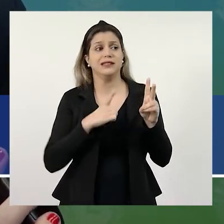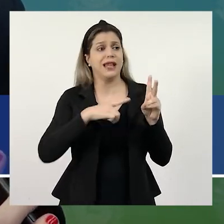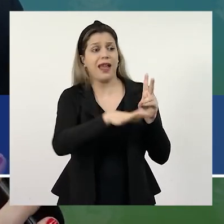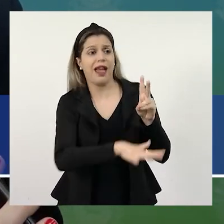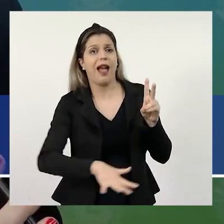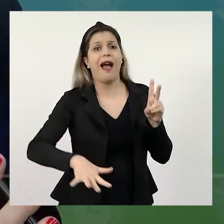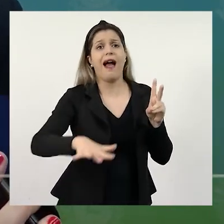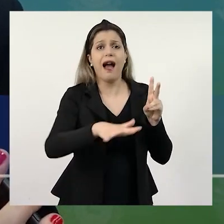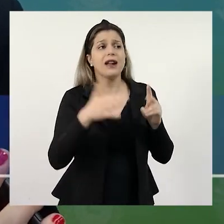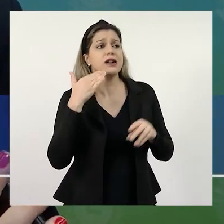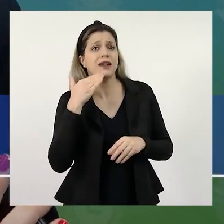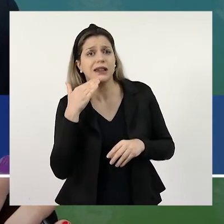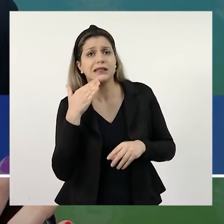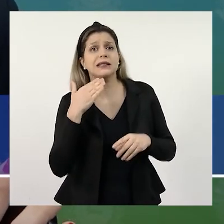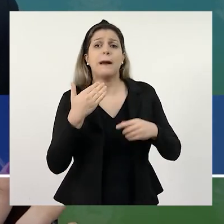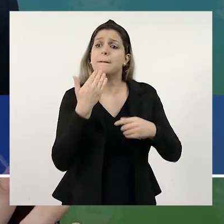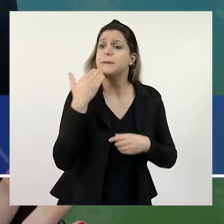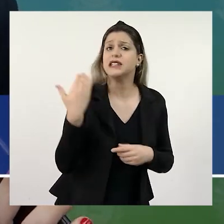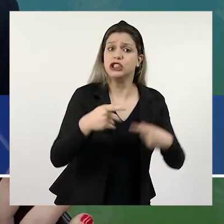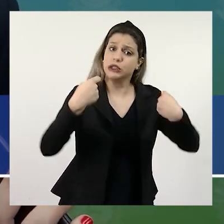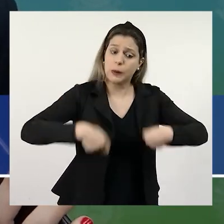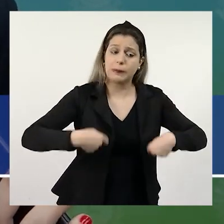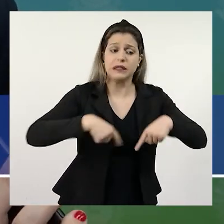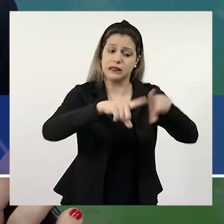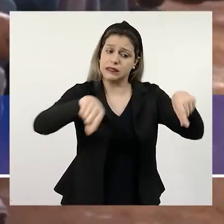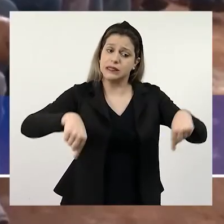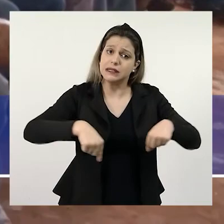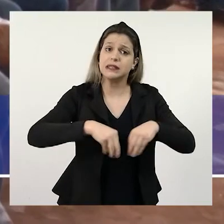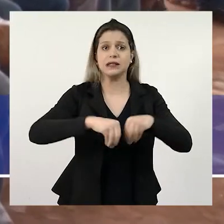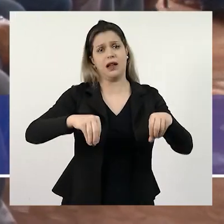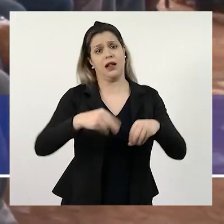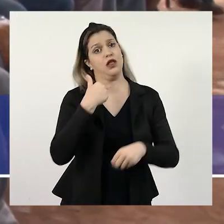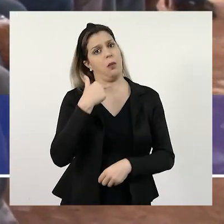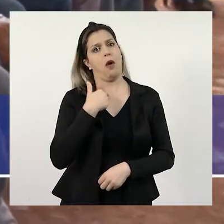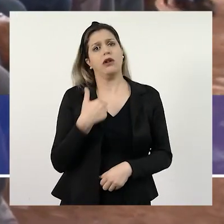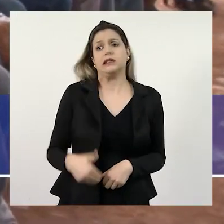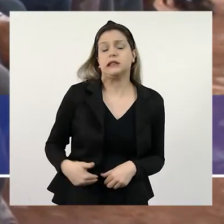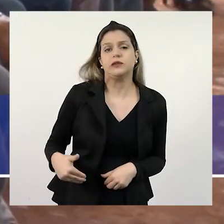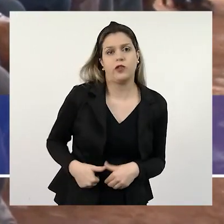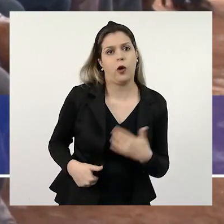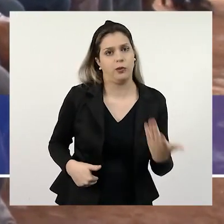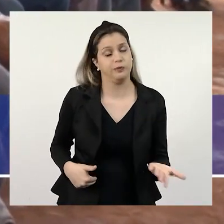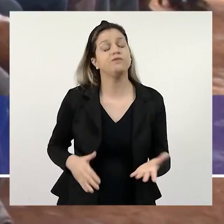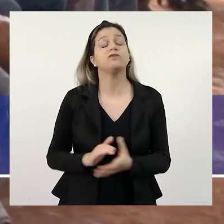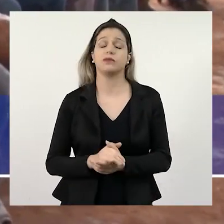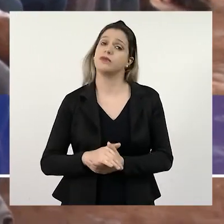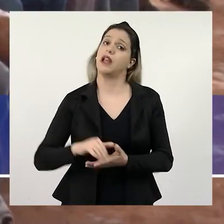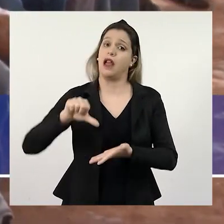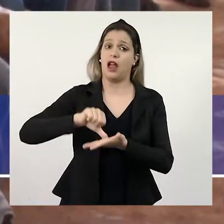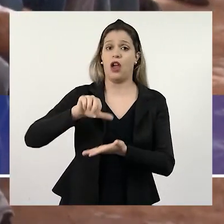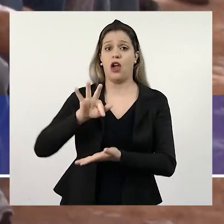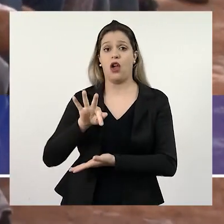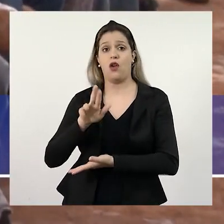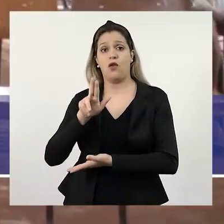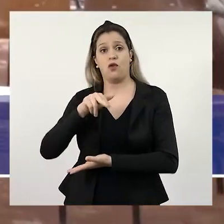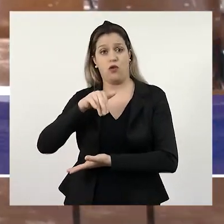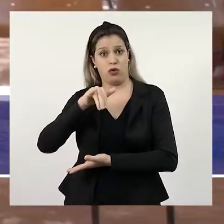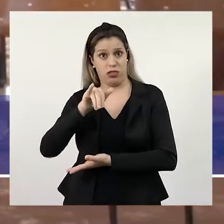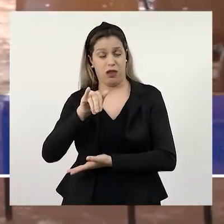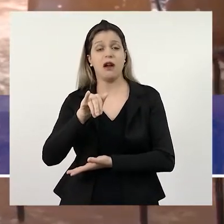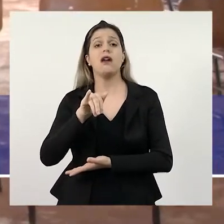estão reivindicando seus territórios, né? Não podem passar fome. A FUNAI suspendeu o serviço, alegando não ser de sua